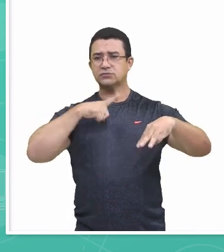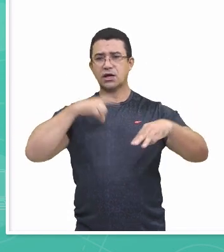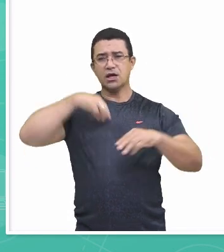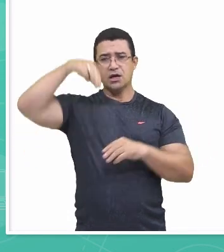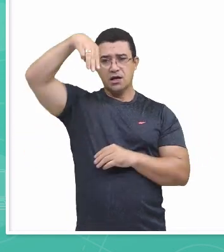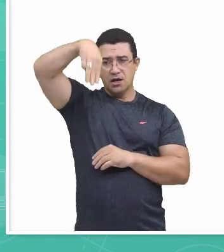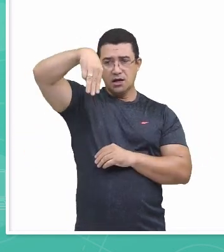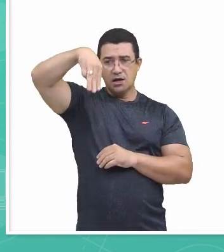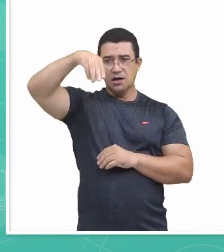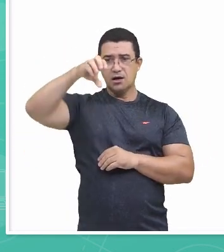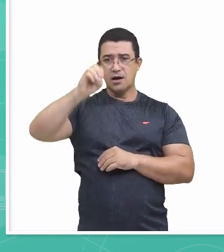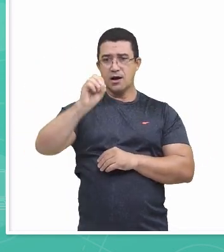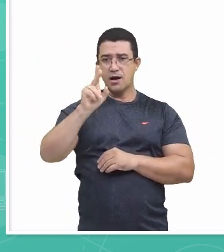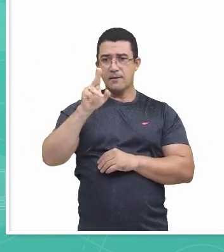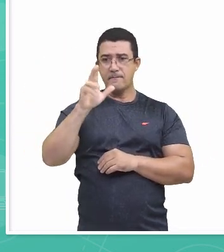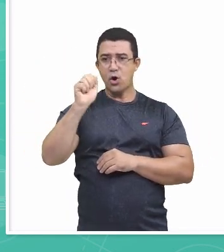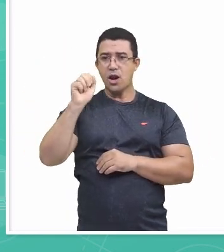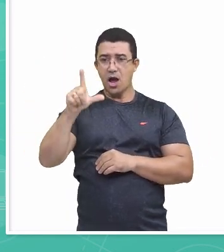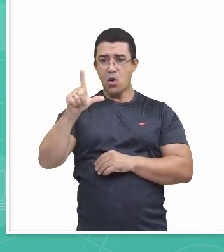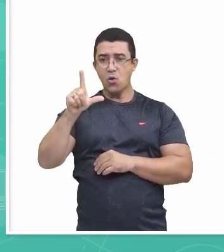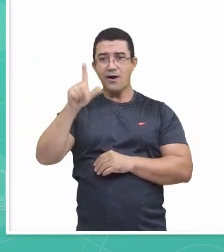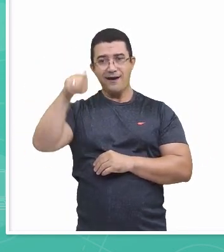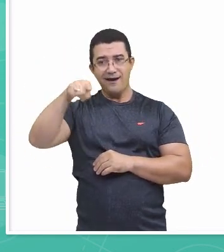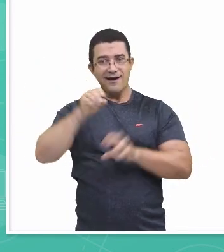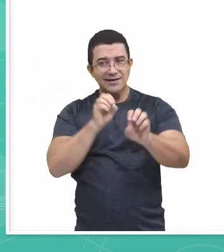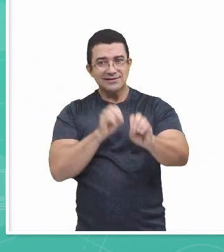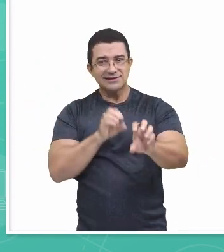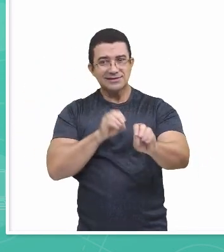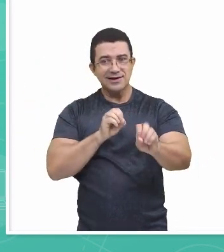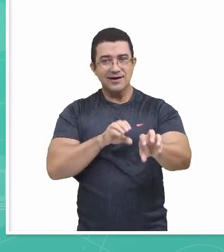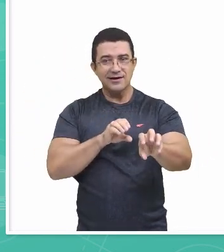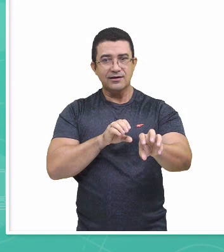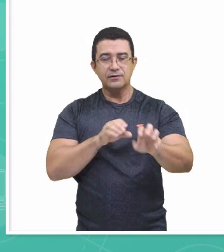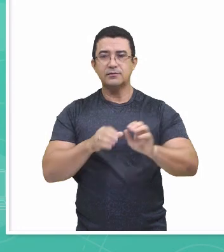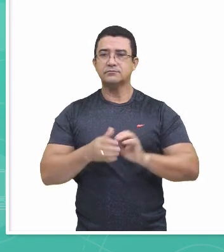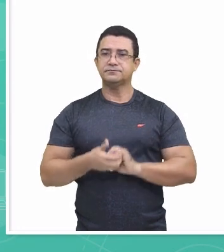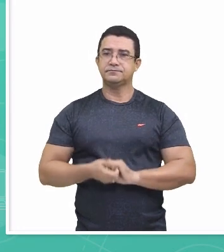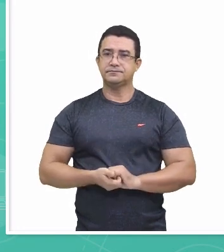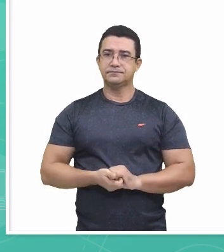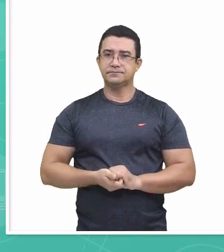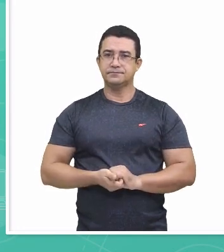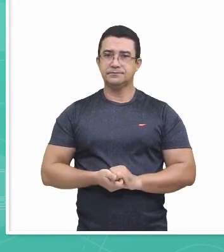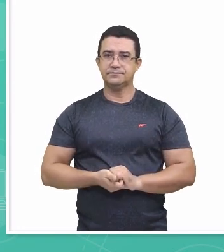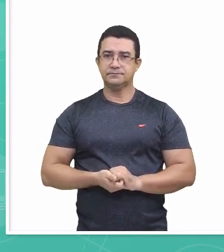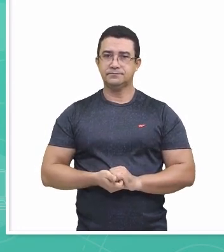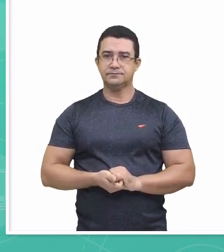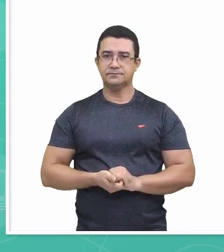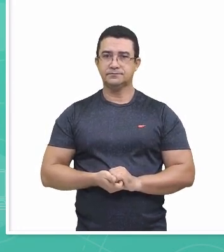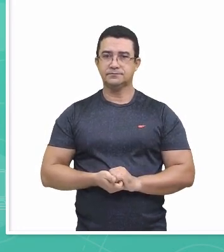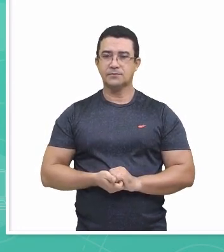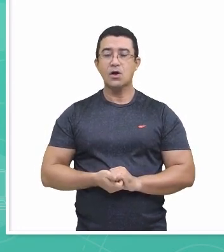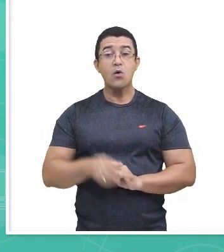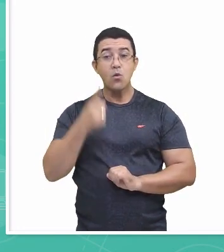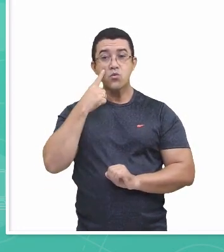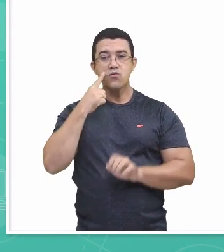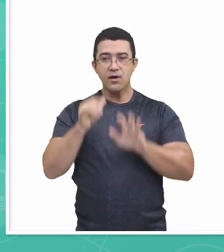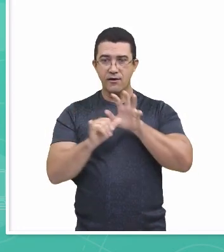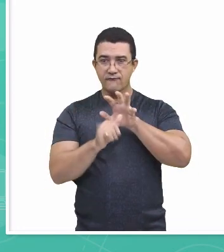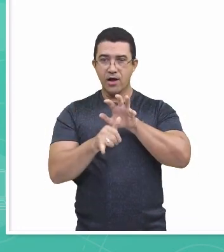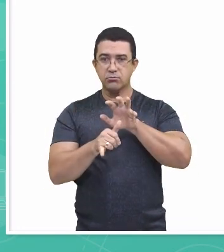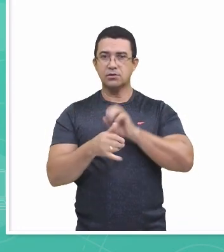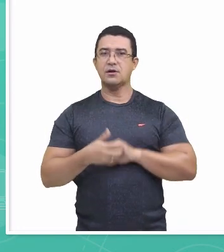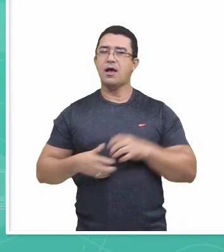ensinamento. Muito bem, muito bem, muito bem, muito bem. Vamos prosseguindo então, vamos ler uma fábula? Vamos ler uma fábula? Olha só,